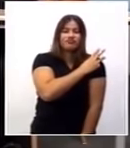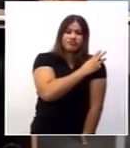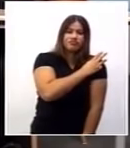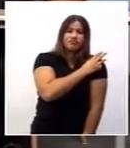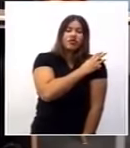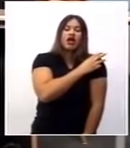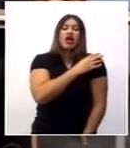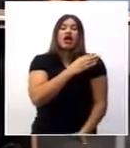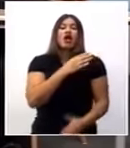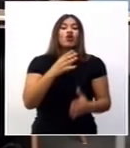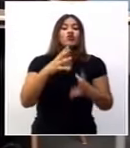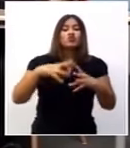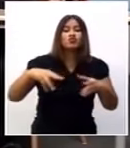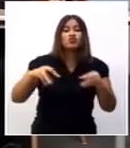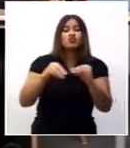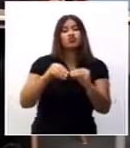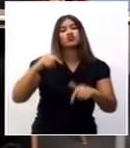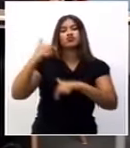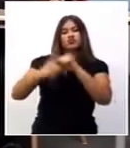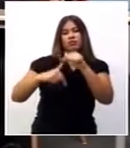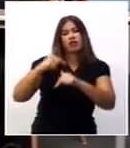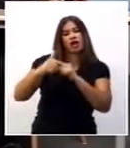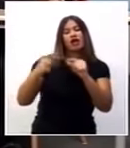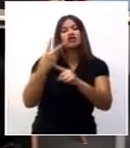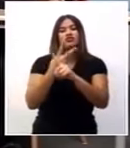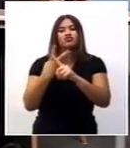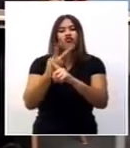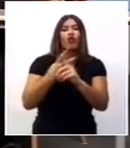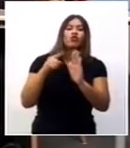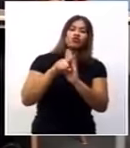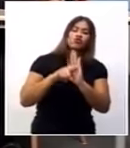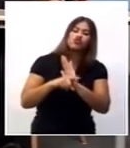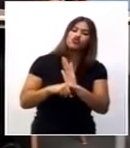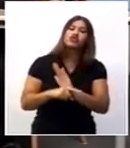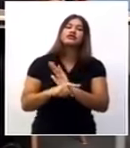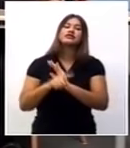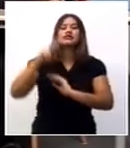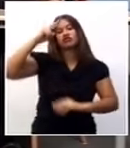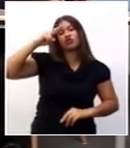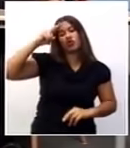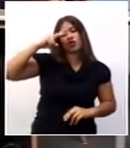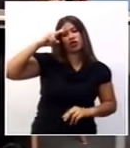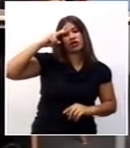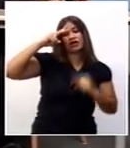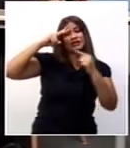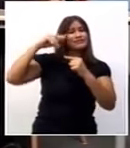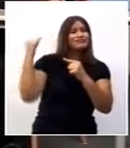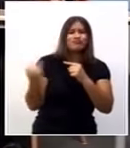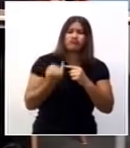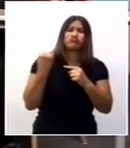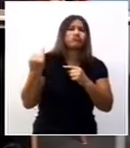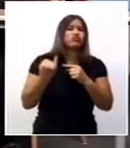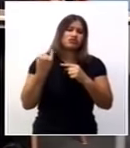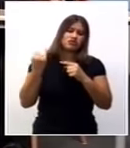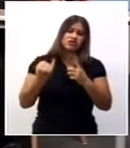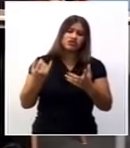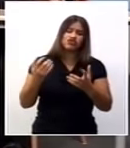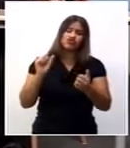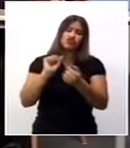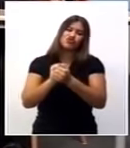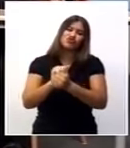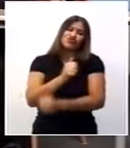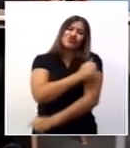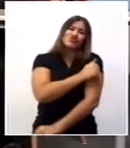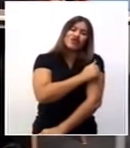ao 9º ano, todas elas trabalham com fontes históricas, que é muito importante para nós esse trabalho com fontes históricas com os alunos,